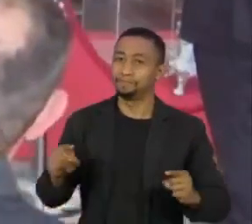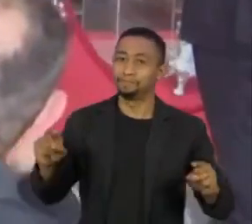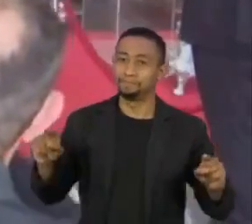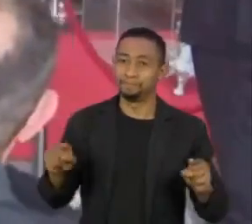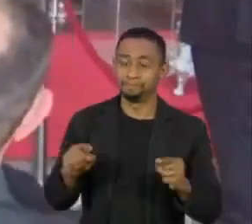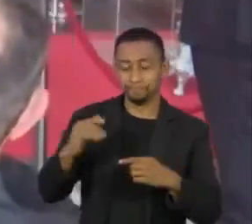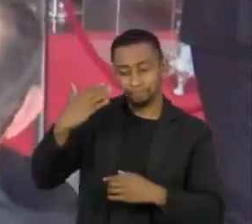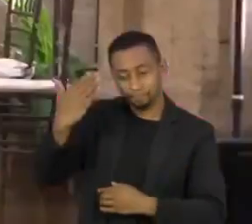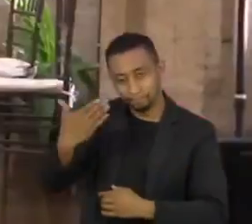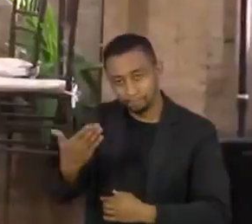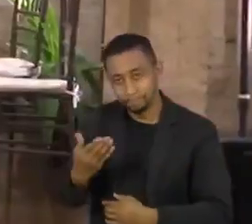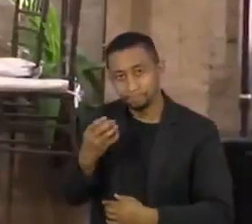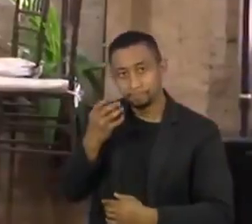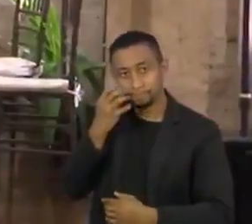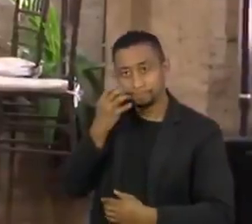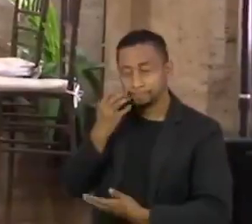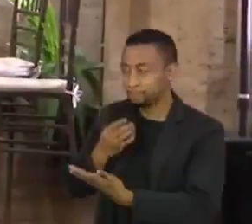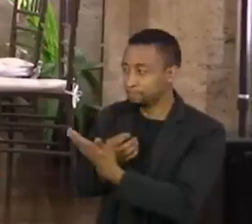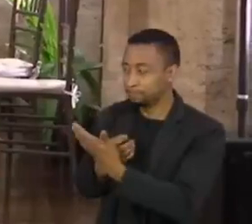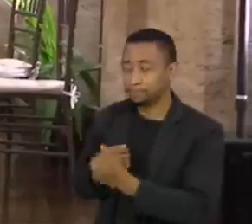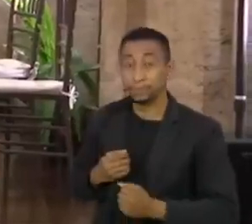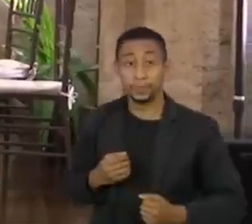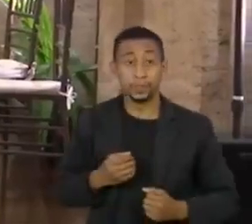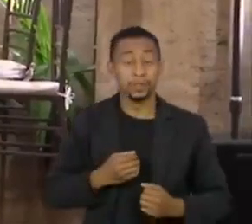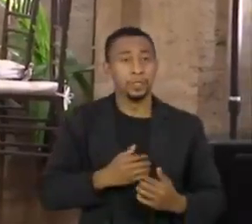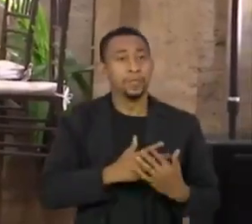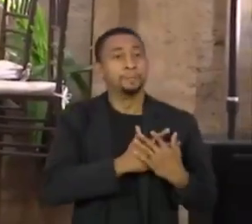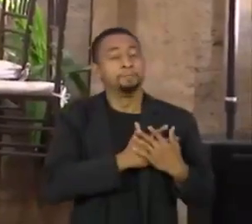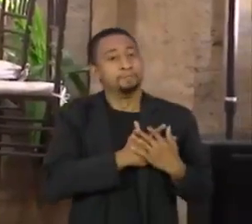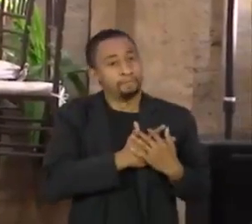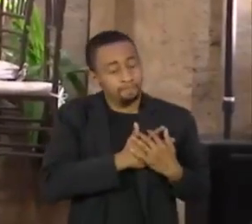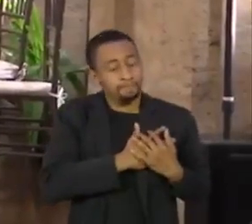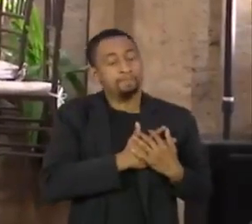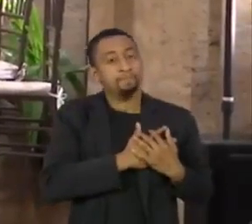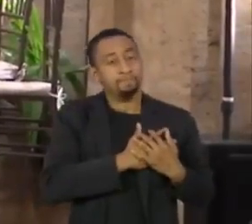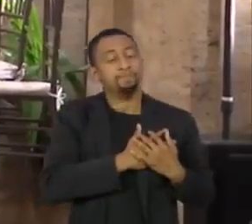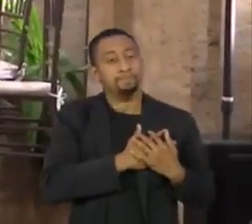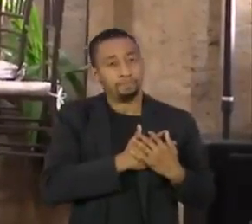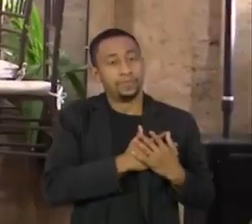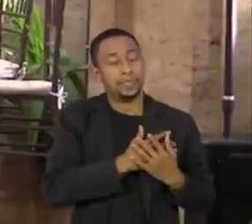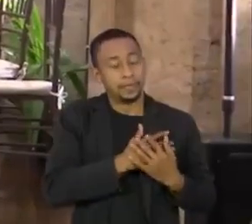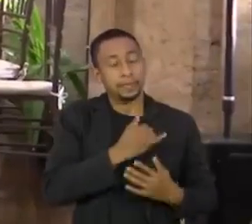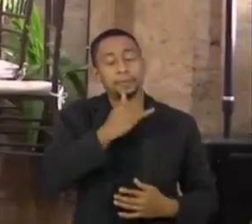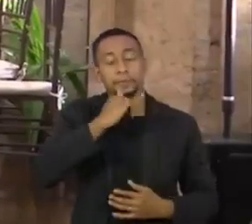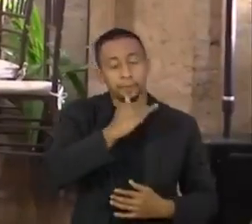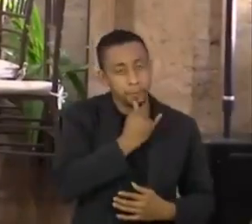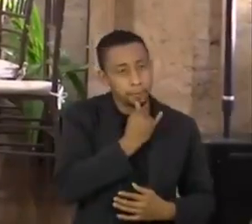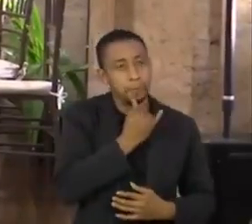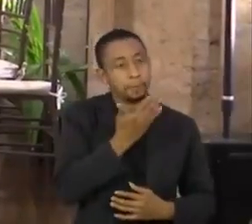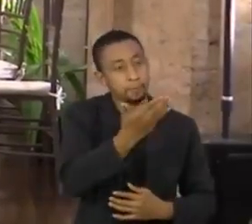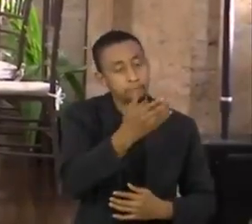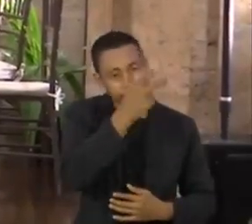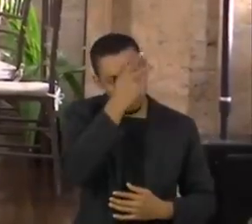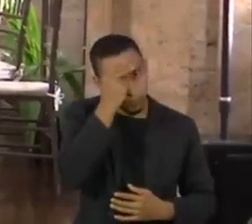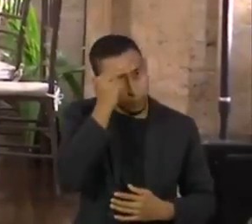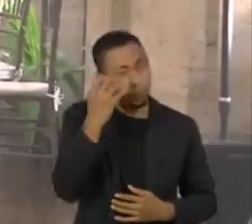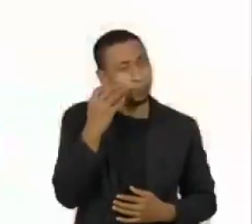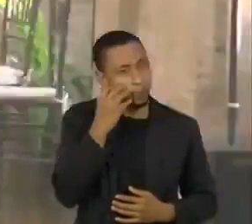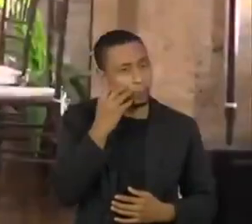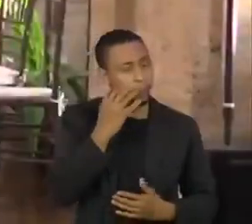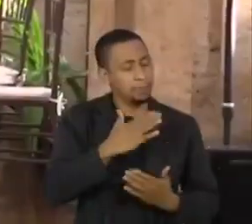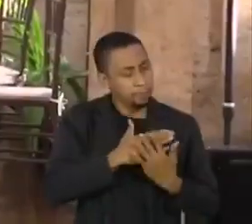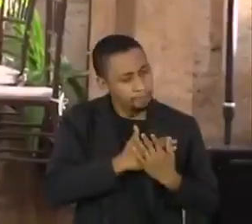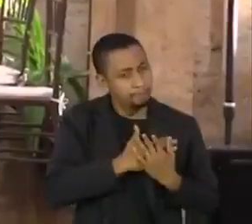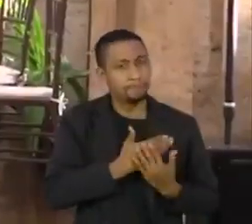Maria. Meu profundo sentimento pela perda do Bruno Covas, do meu amigo, meu